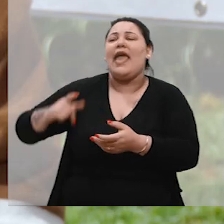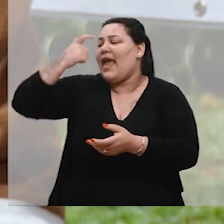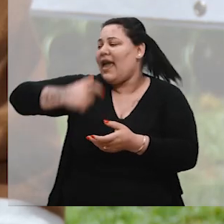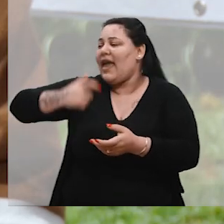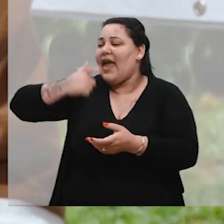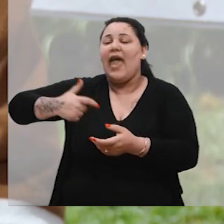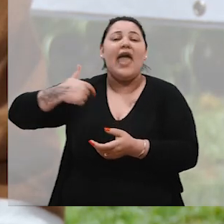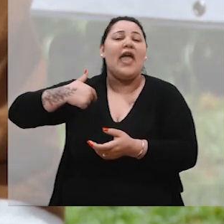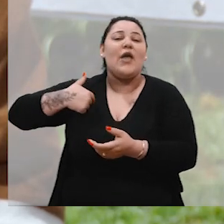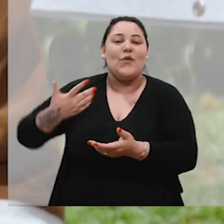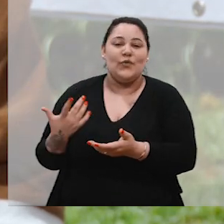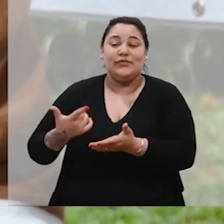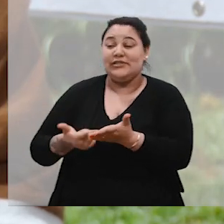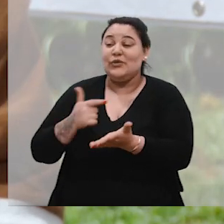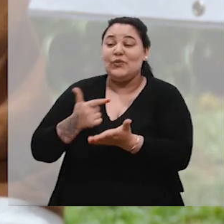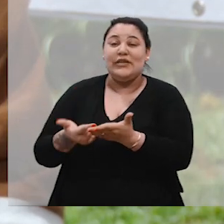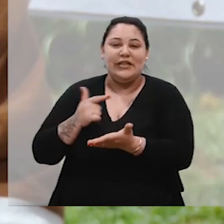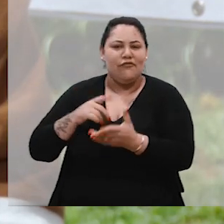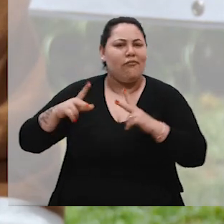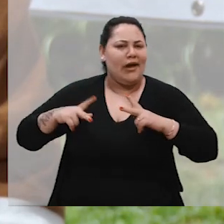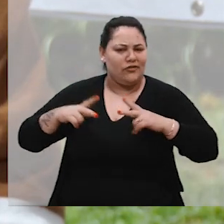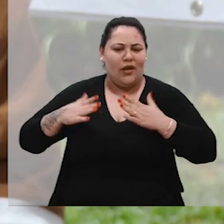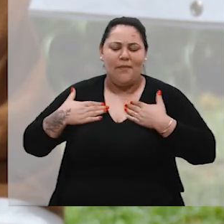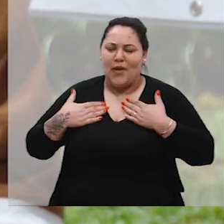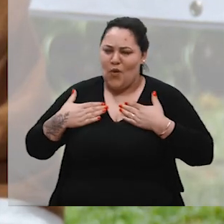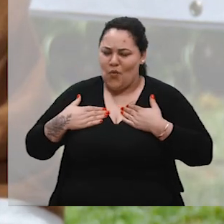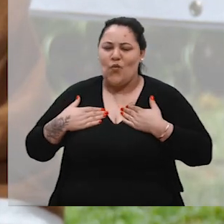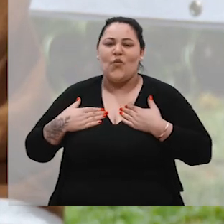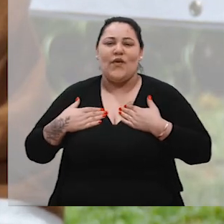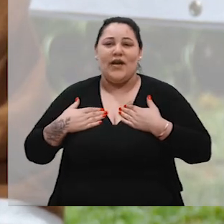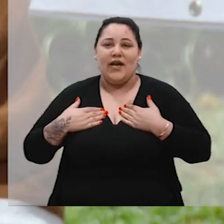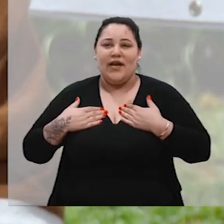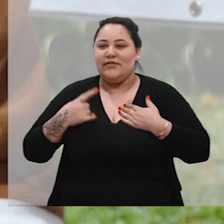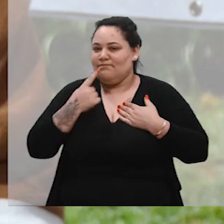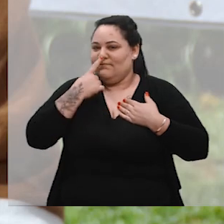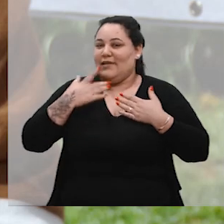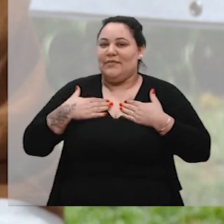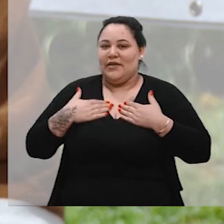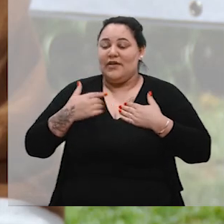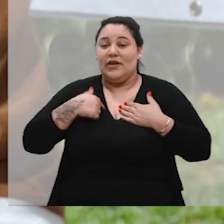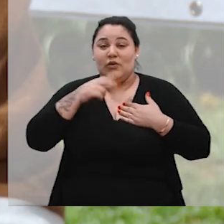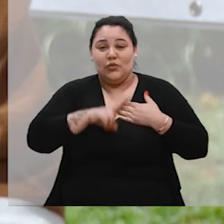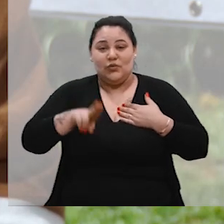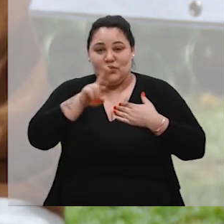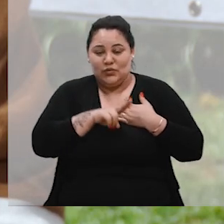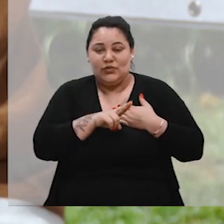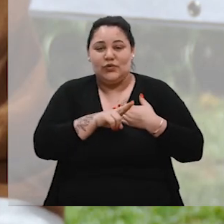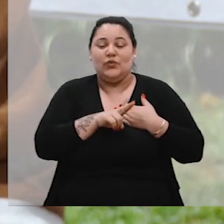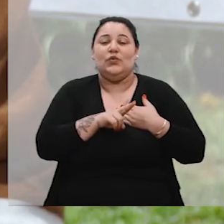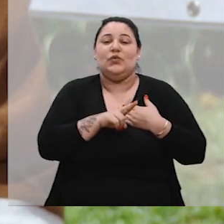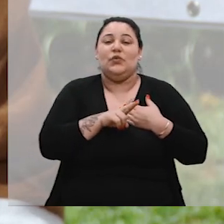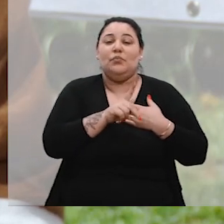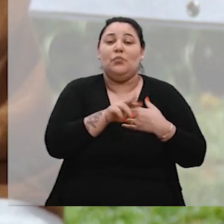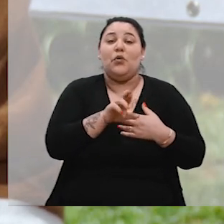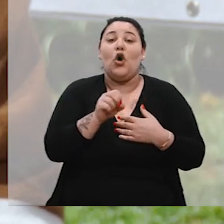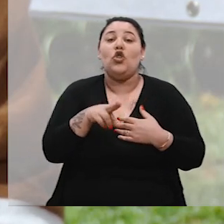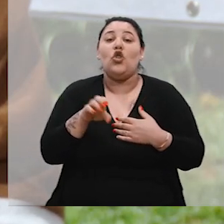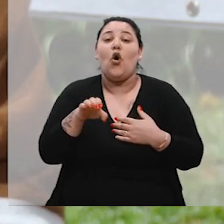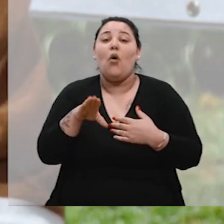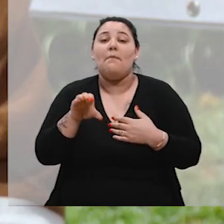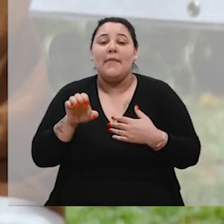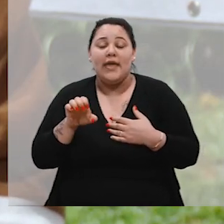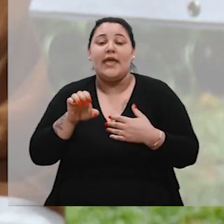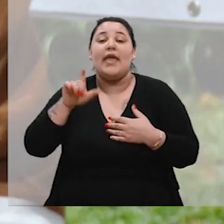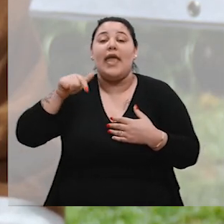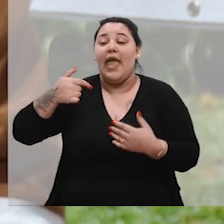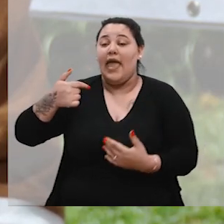Rejane? Esse é um livro, então, bem pessoal. Eu uso o pronome eu, né? Os demais são ficção, eu